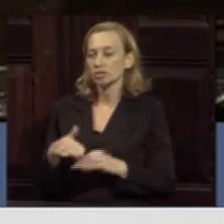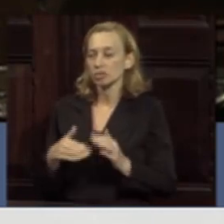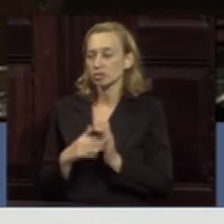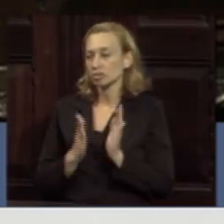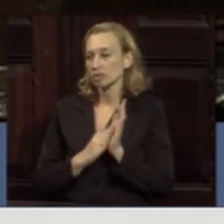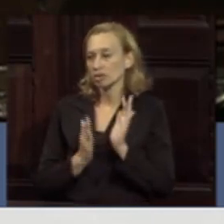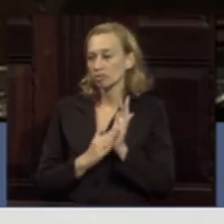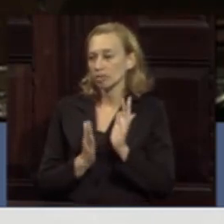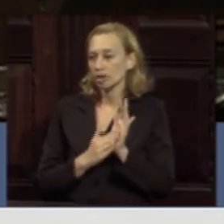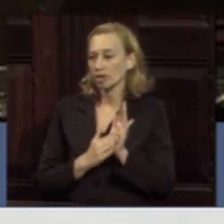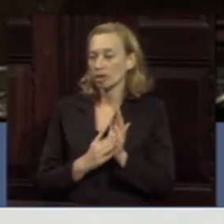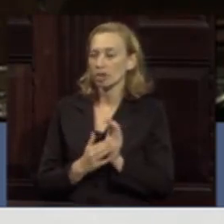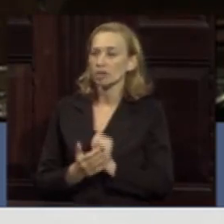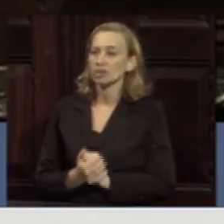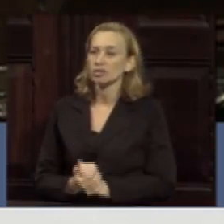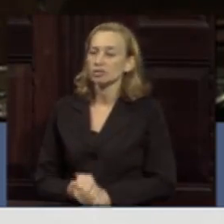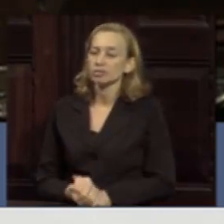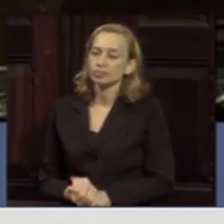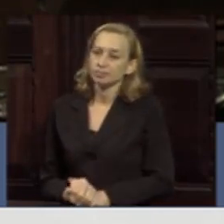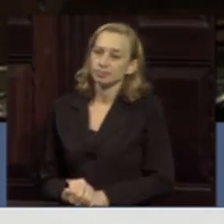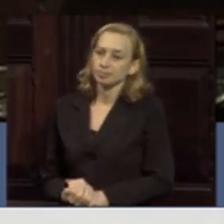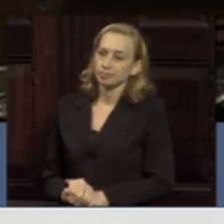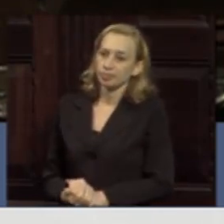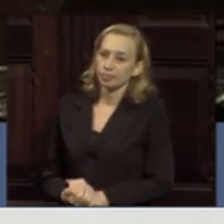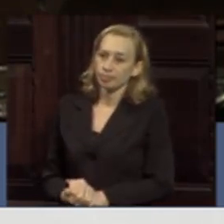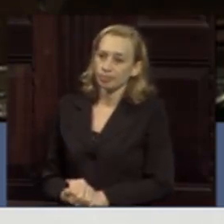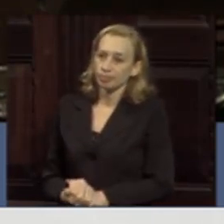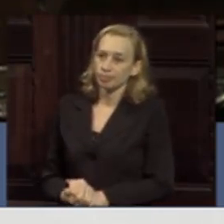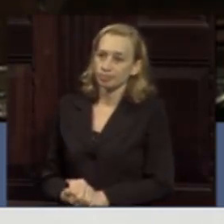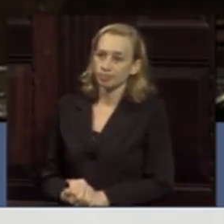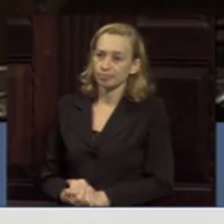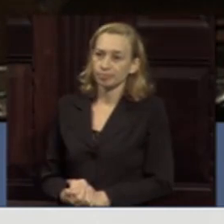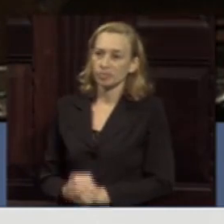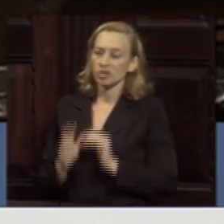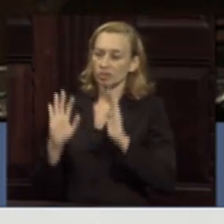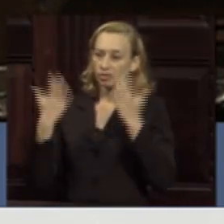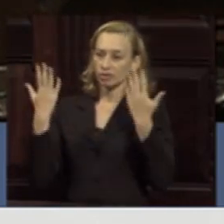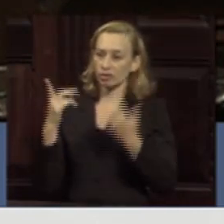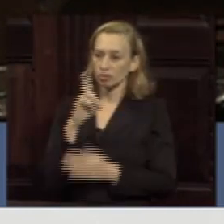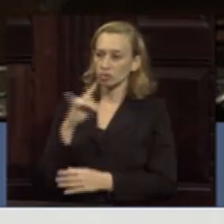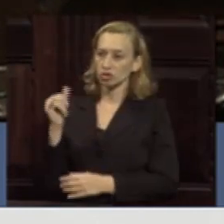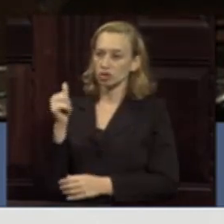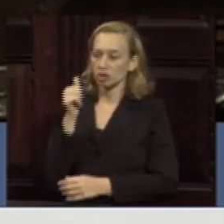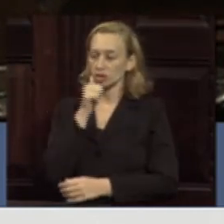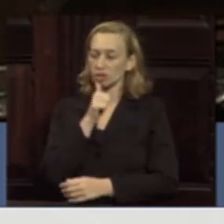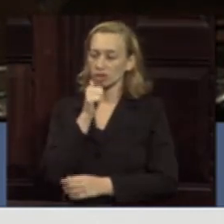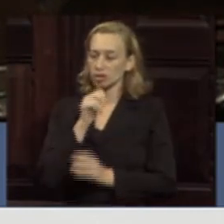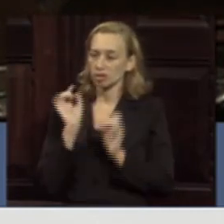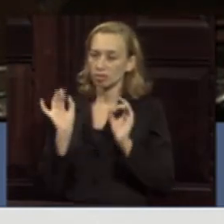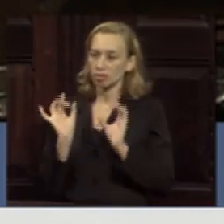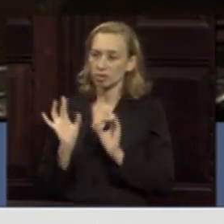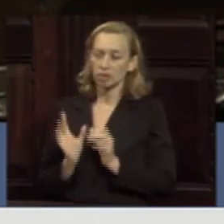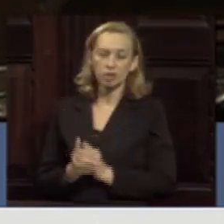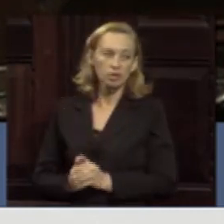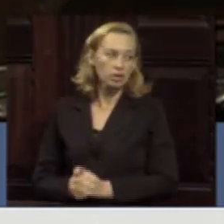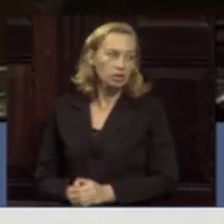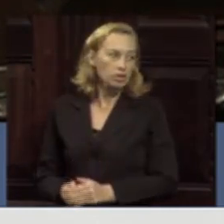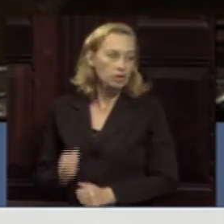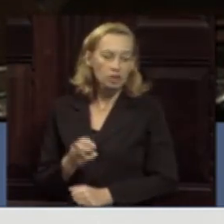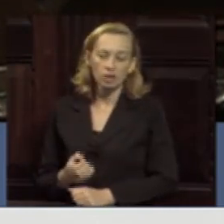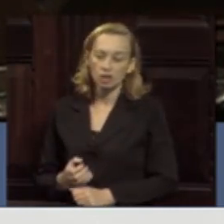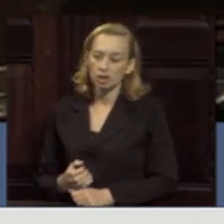e que gritam vivo 8 de março, vivo o Dia Internacional da Mulher. Por último, senhor presidente, eu queria aqui